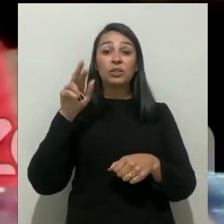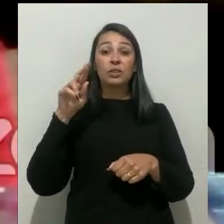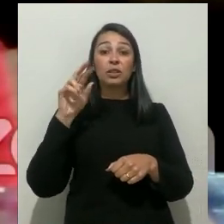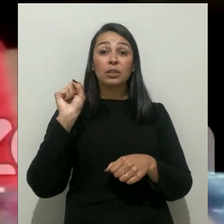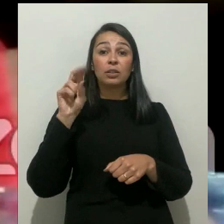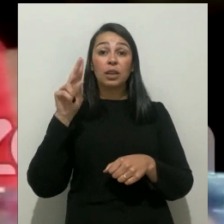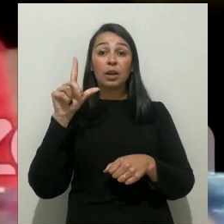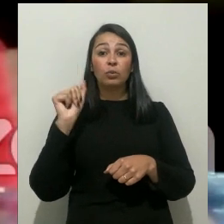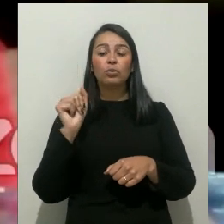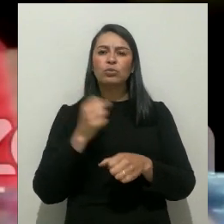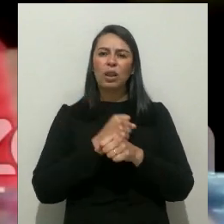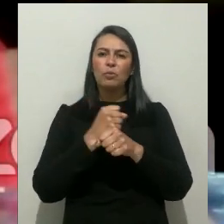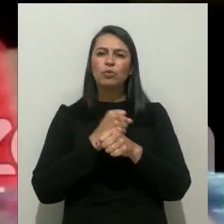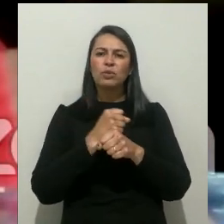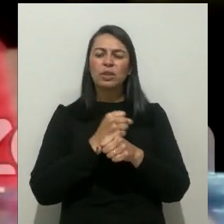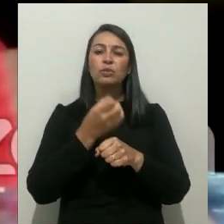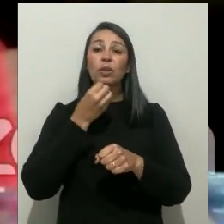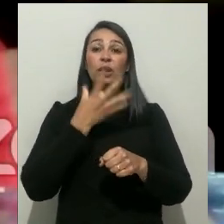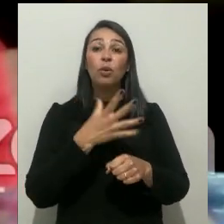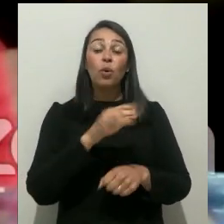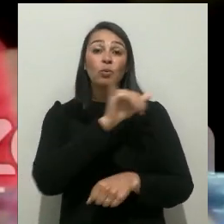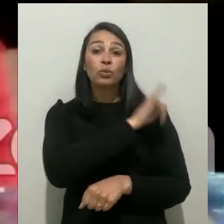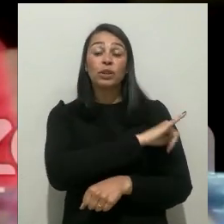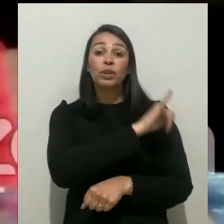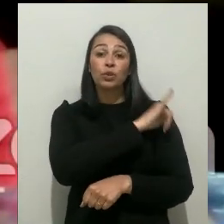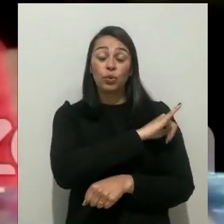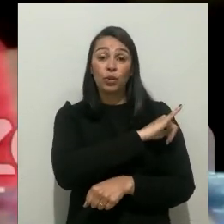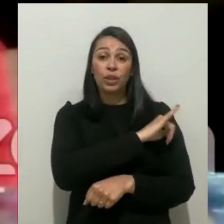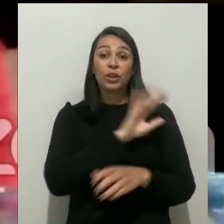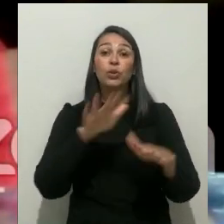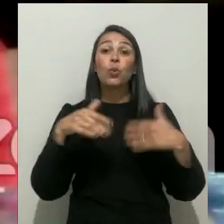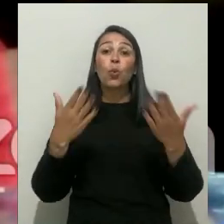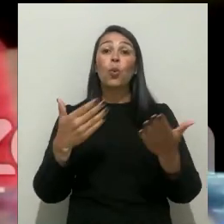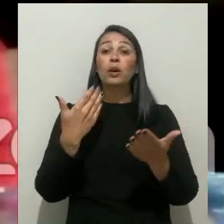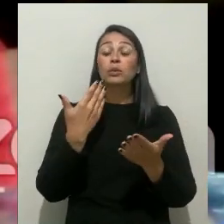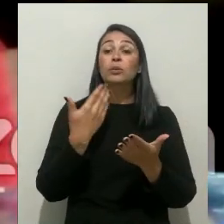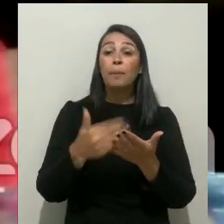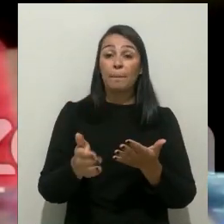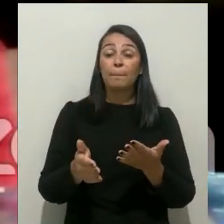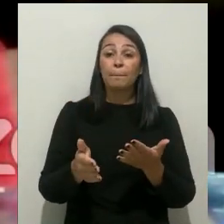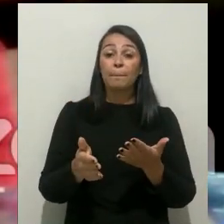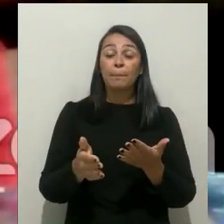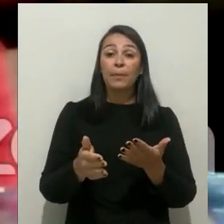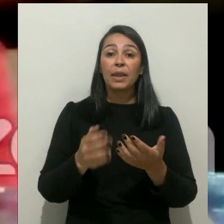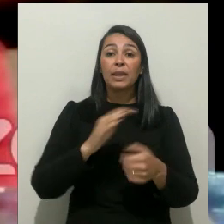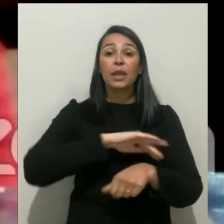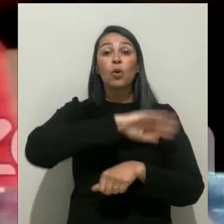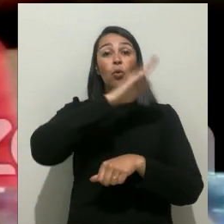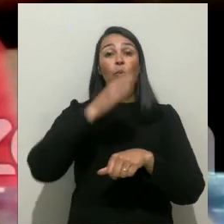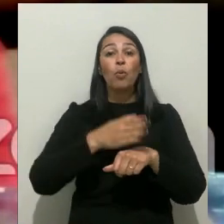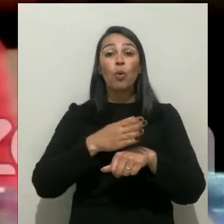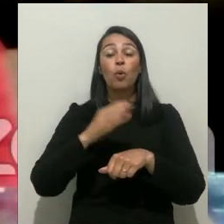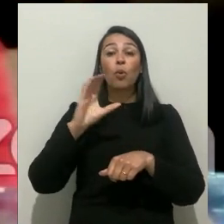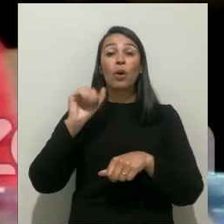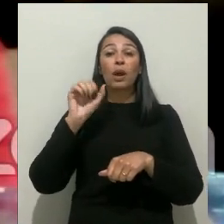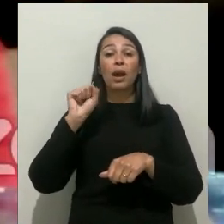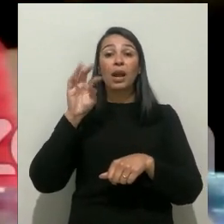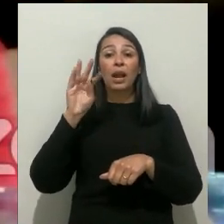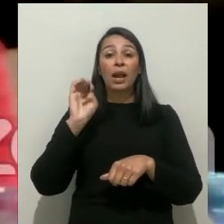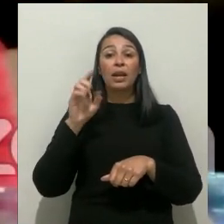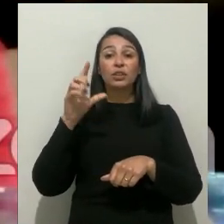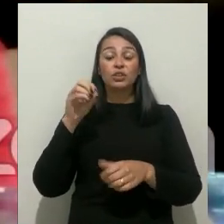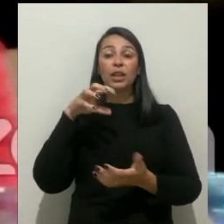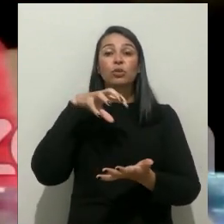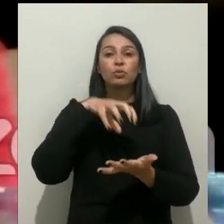Ele conta muito, né, que o Rio de Janeiro, logo que perdeu né, o Morro do Castelo, no centro, que era uma